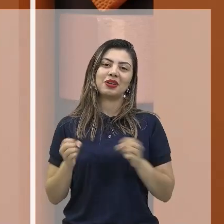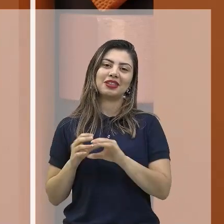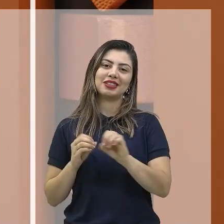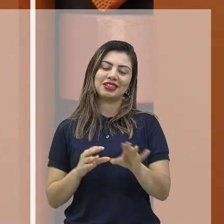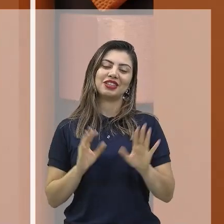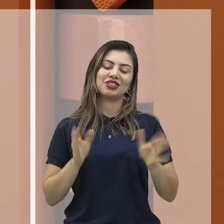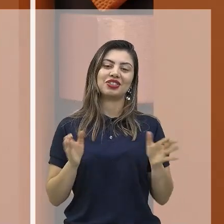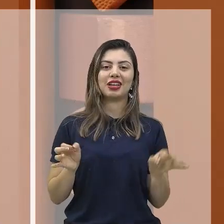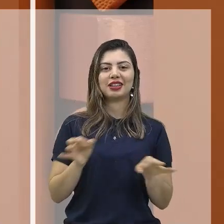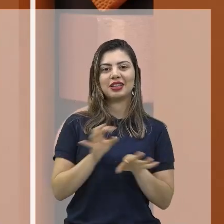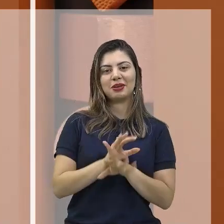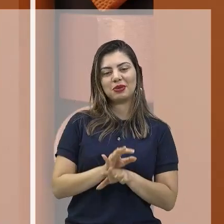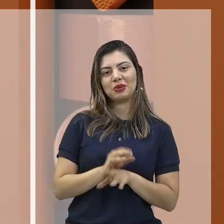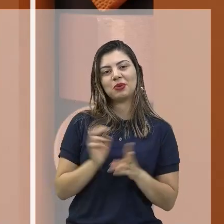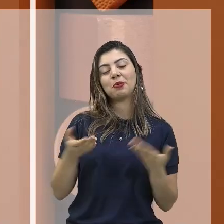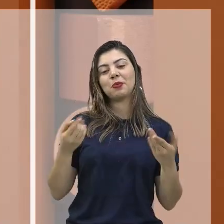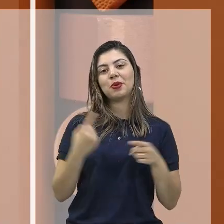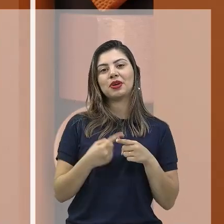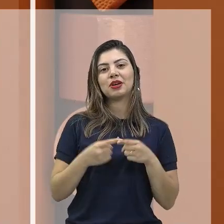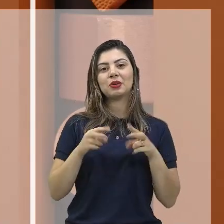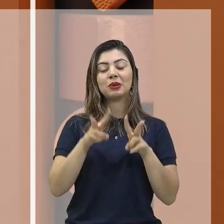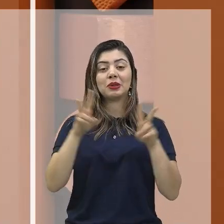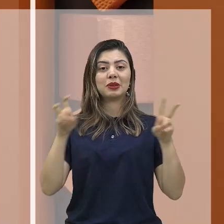que era exatamente trabalhar esse período do